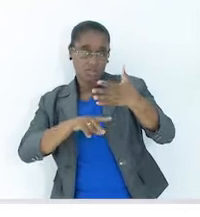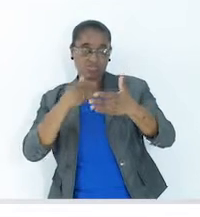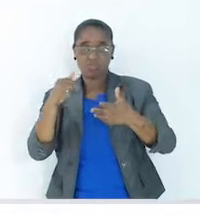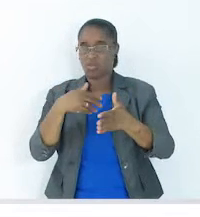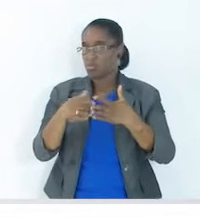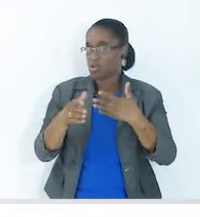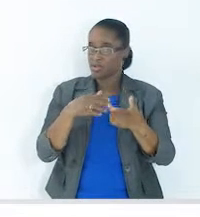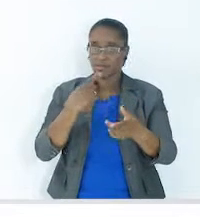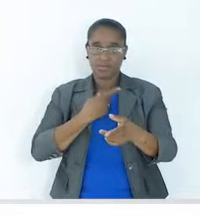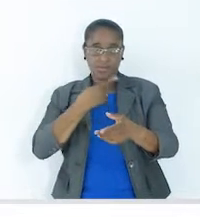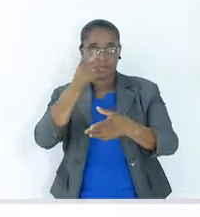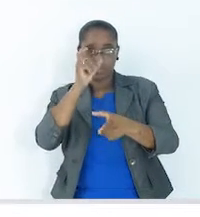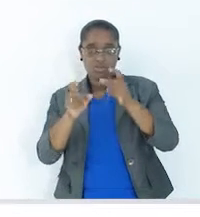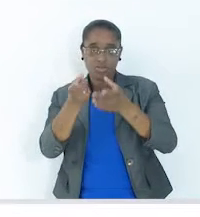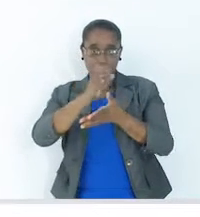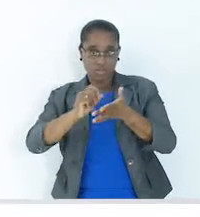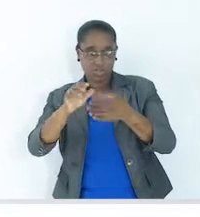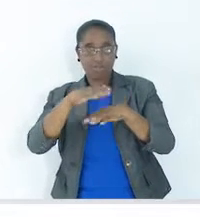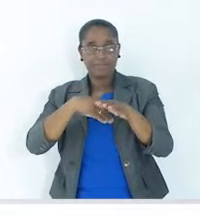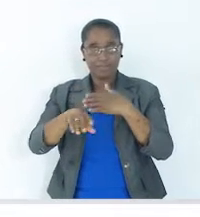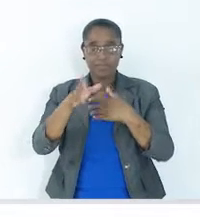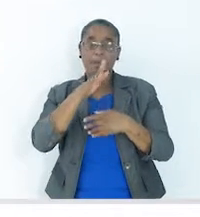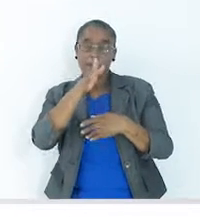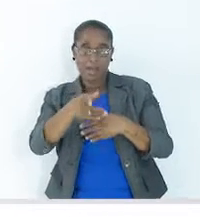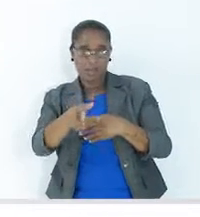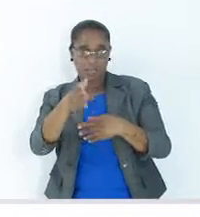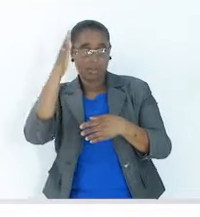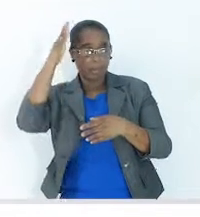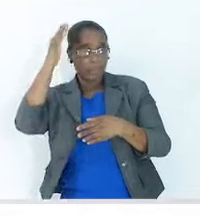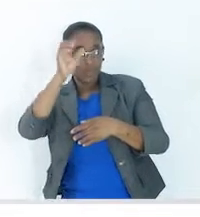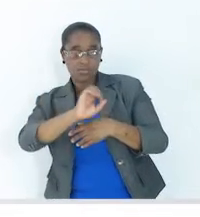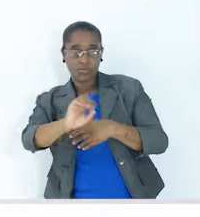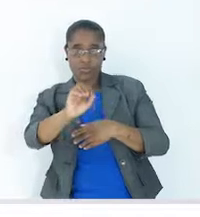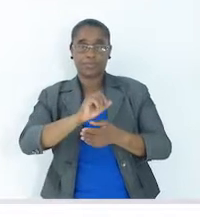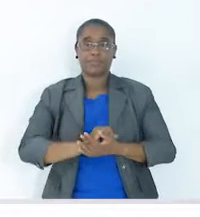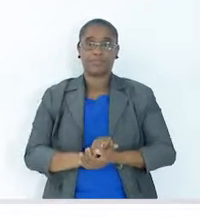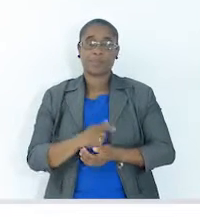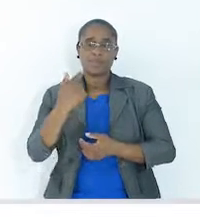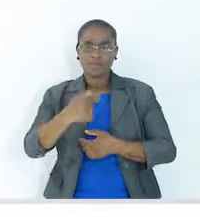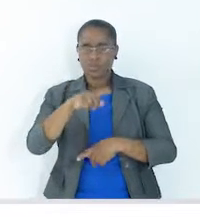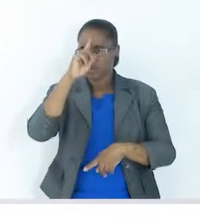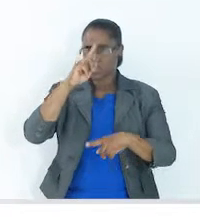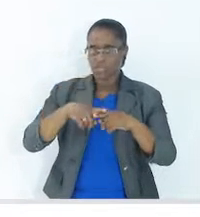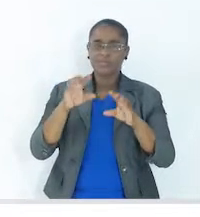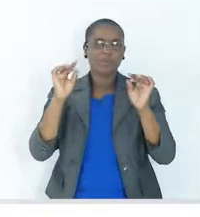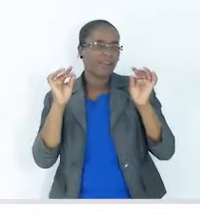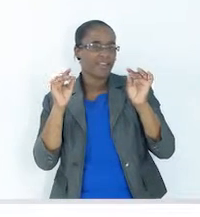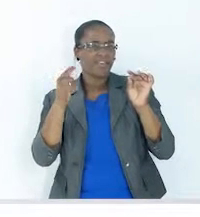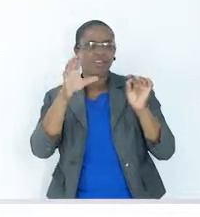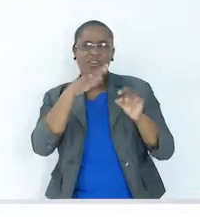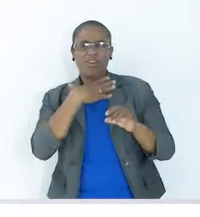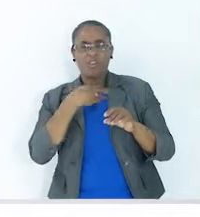escritor, colocando lá em prática a sua mentalidade. Tem o objetivo de divertir. Gostas da